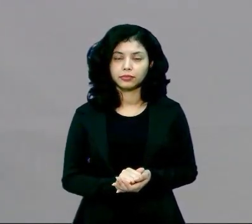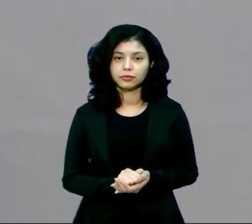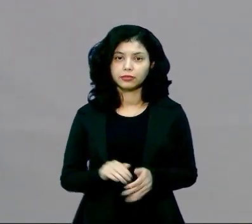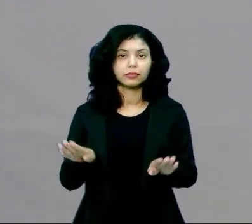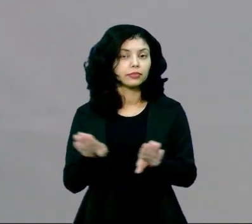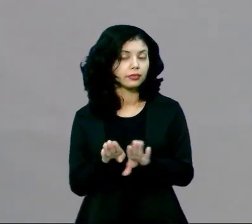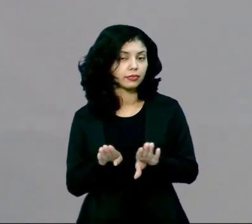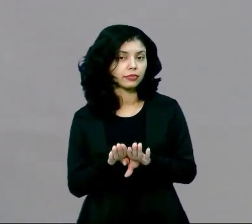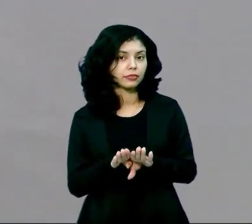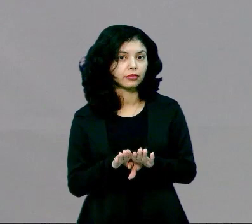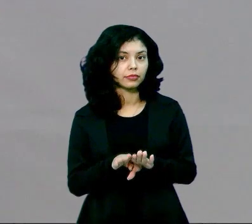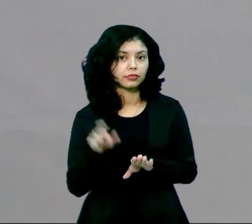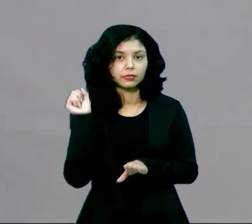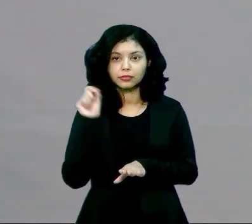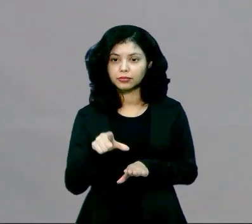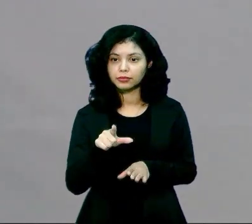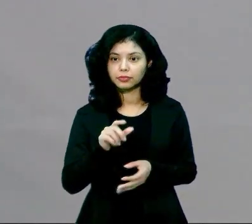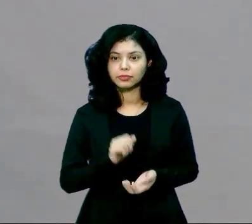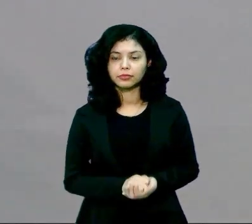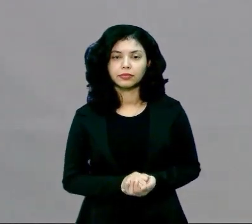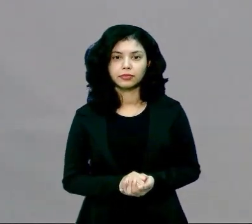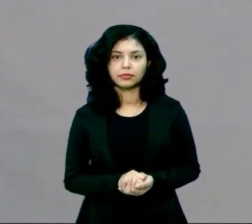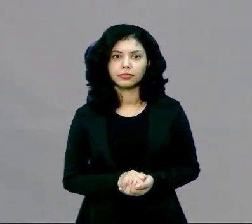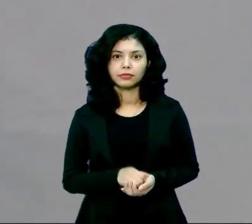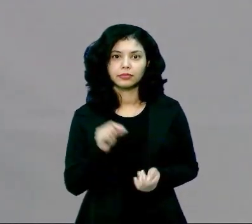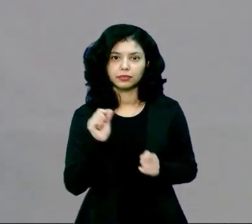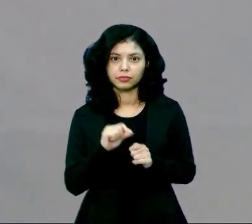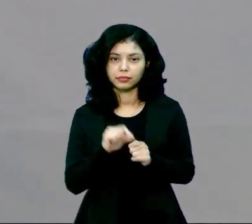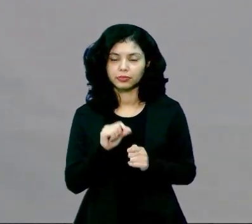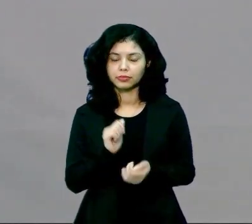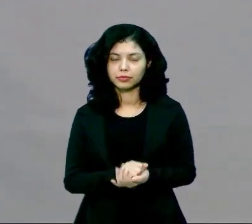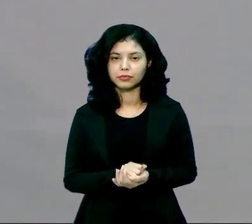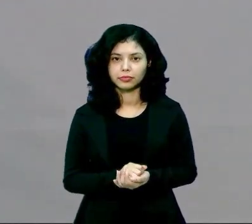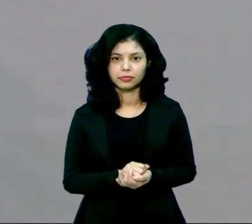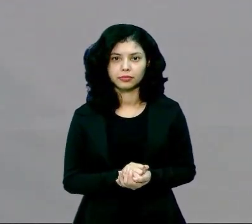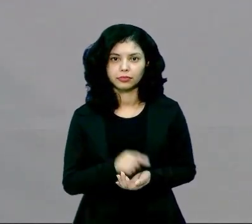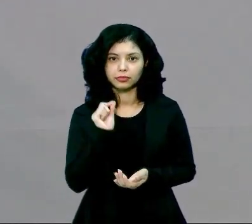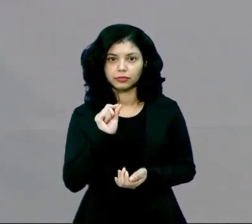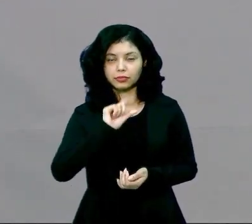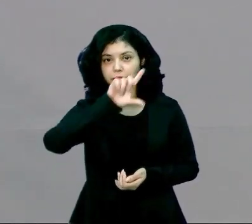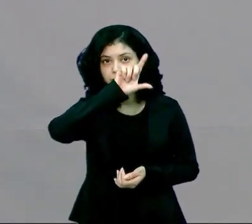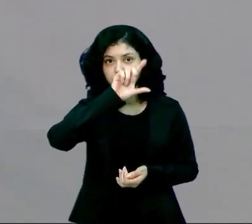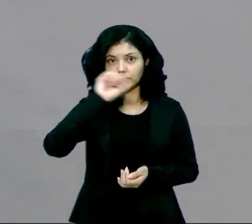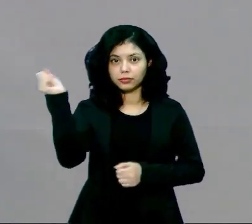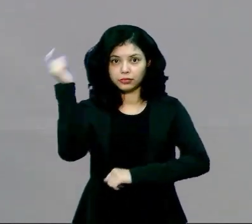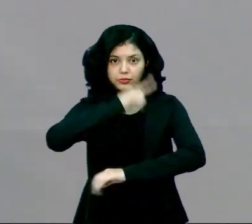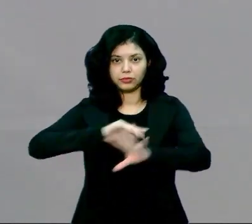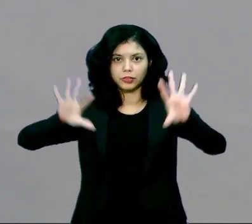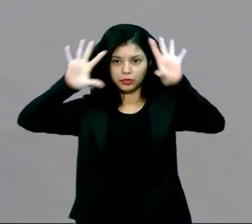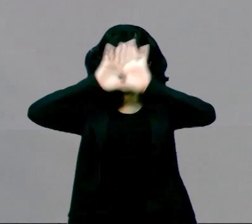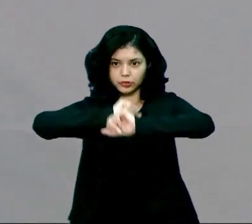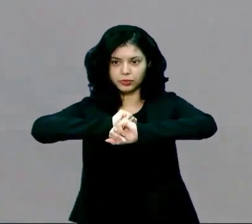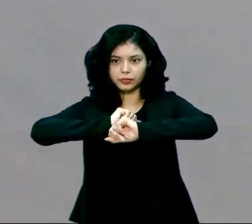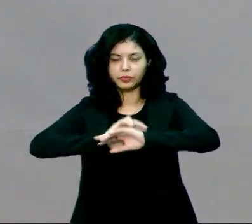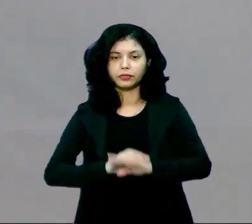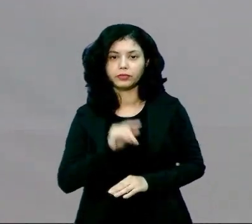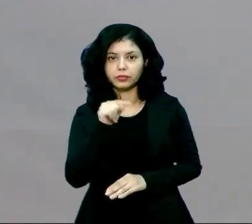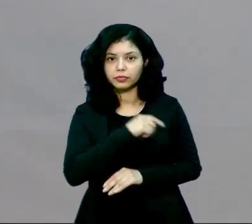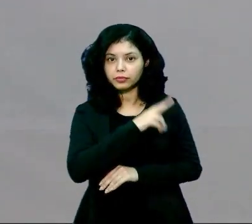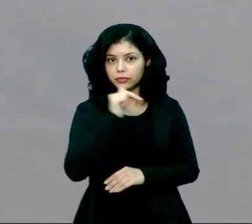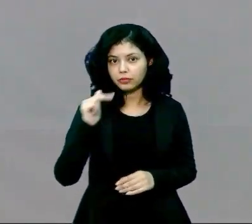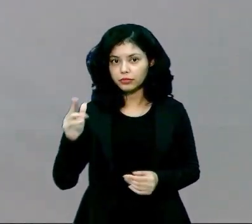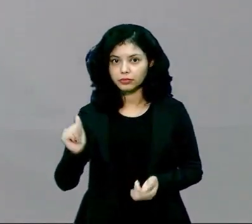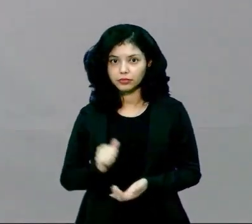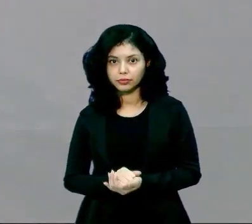matarem, eu vou lançar um feitiço e vou fazer, né, com que o sol se apague. E vocês